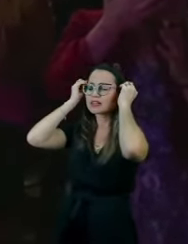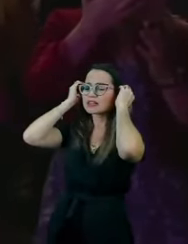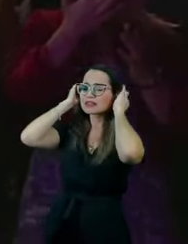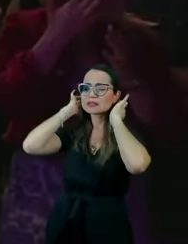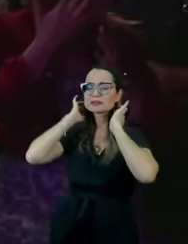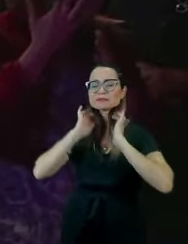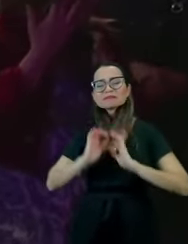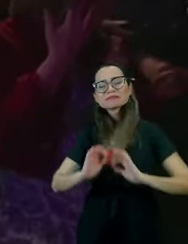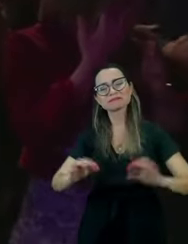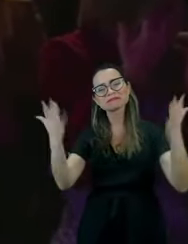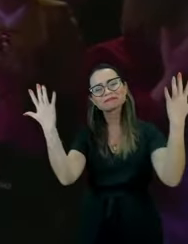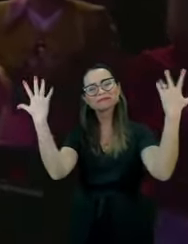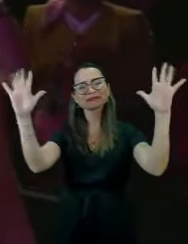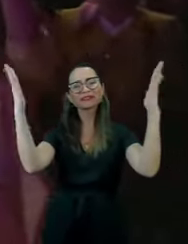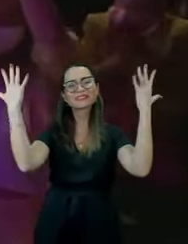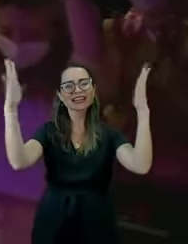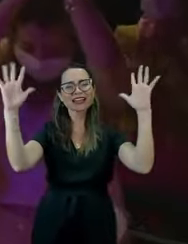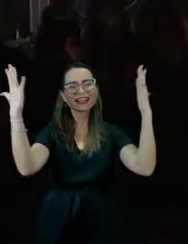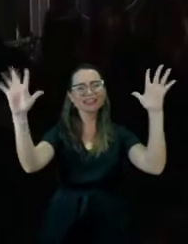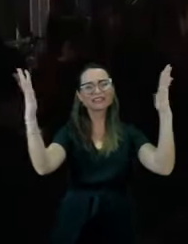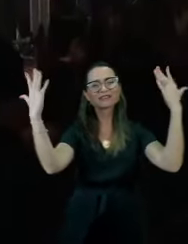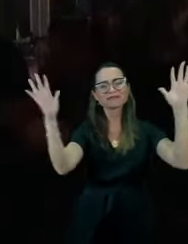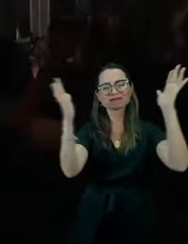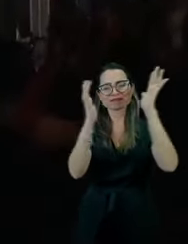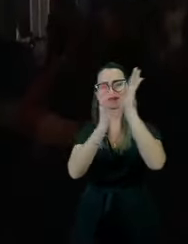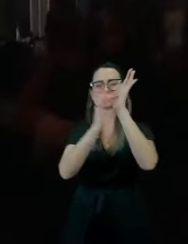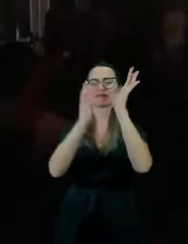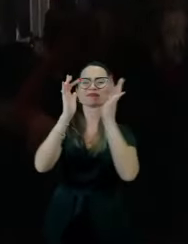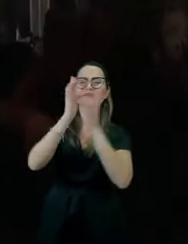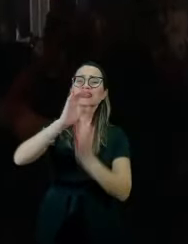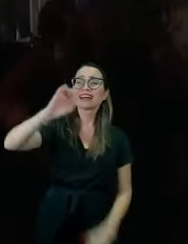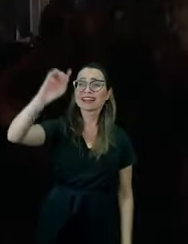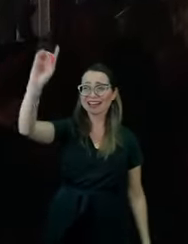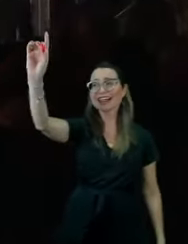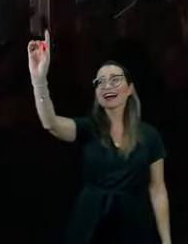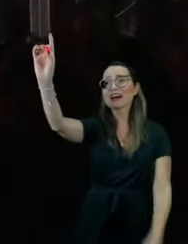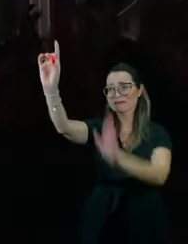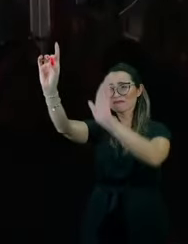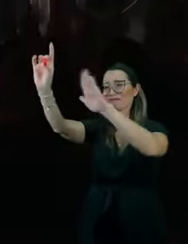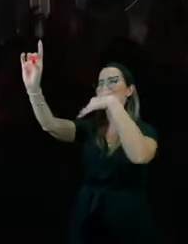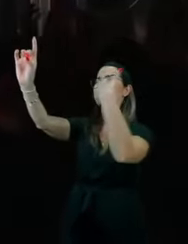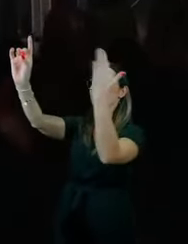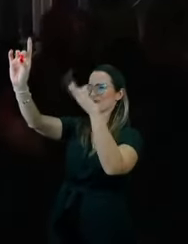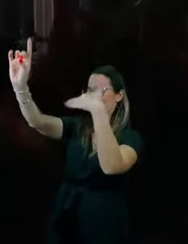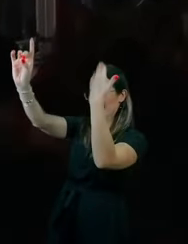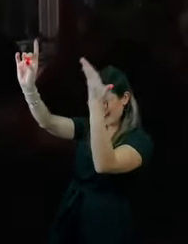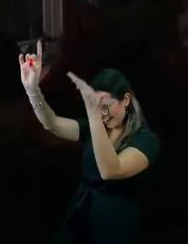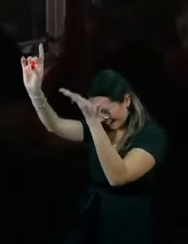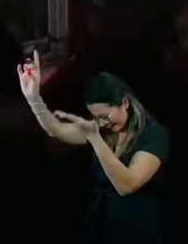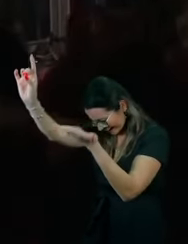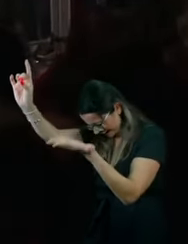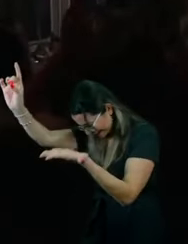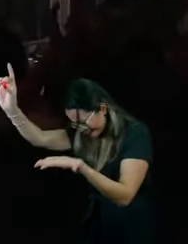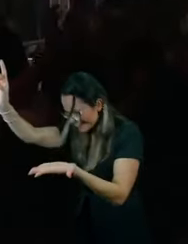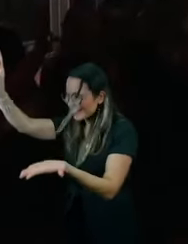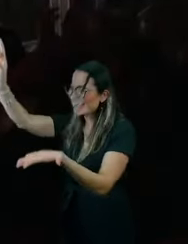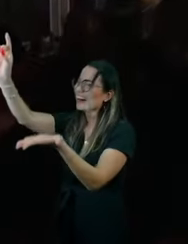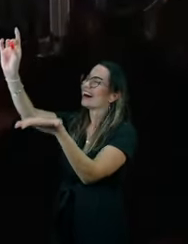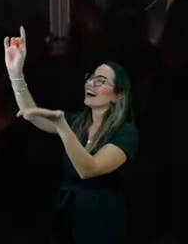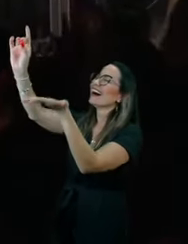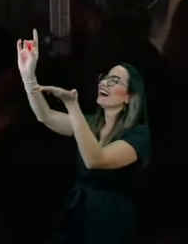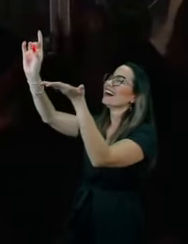Será que você pode aplaudir a Ele? Ele é digno. Ele é exaltado.